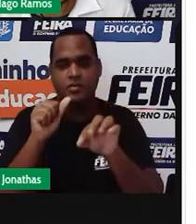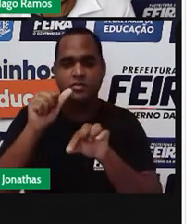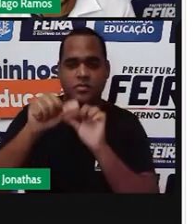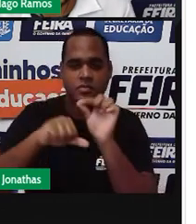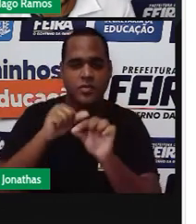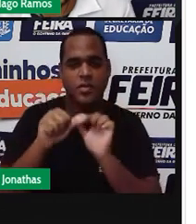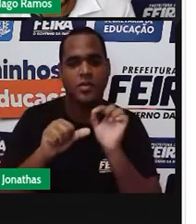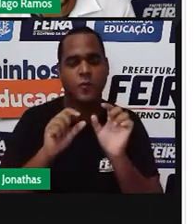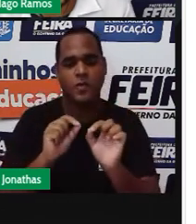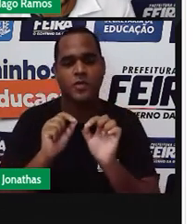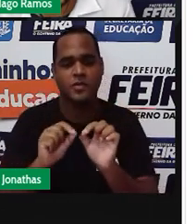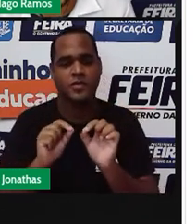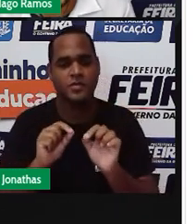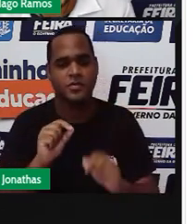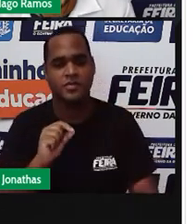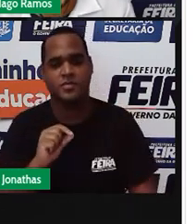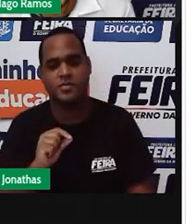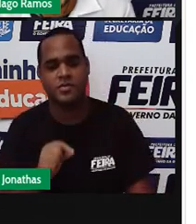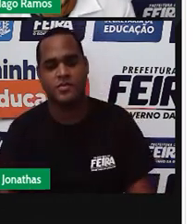um